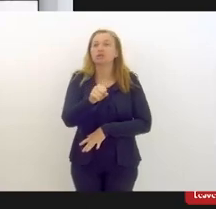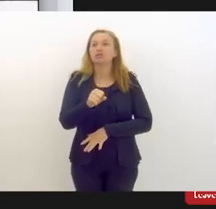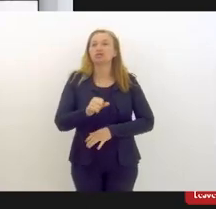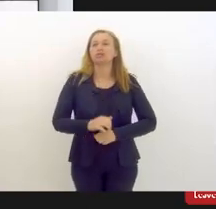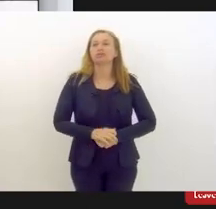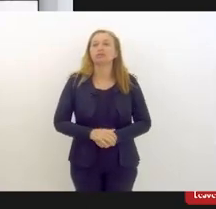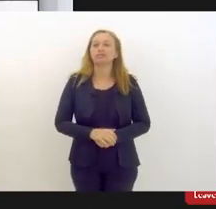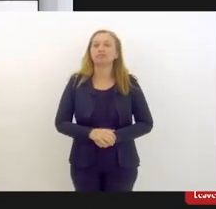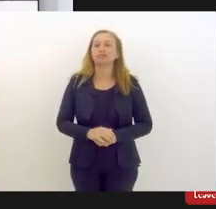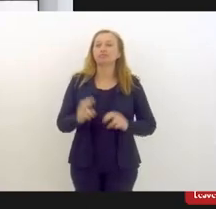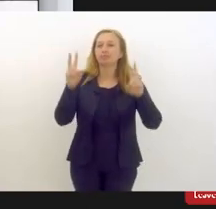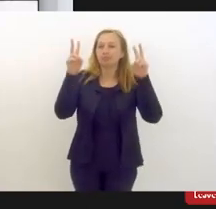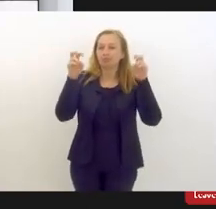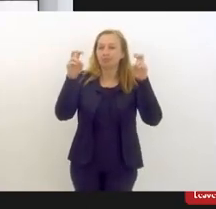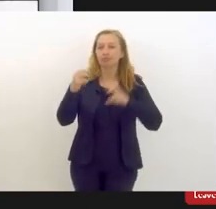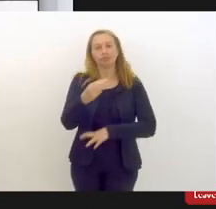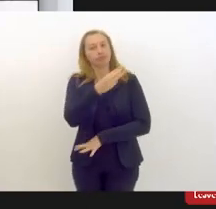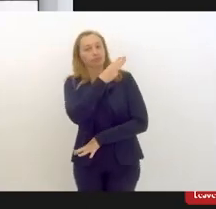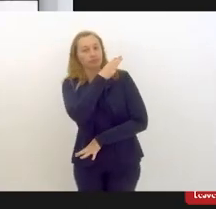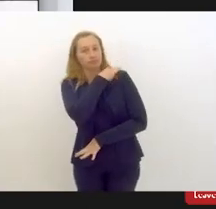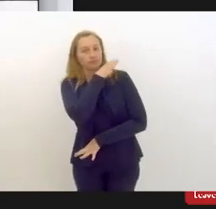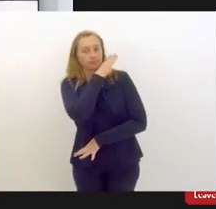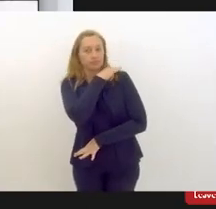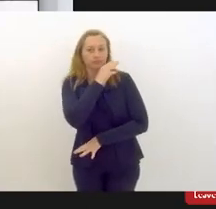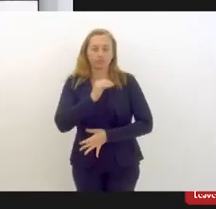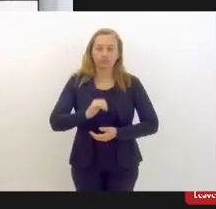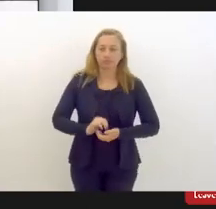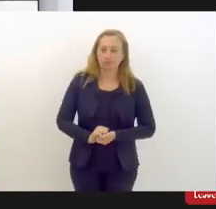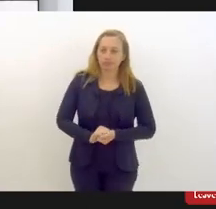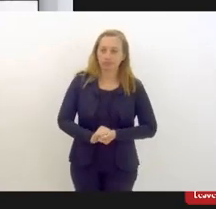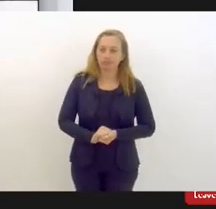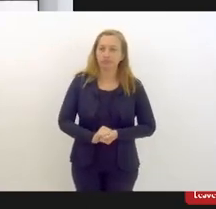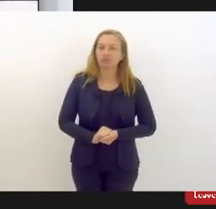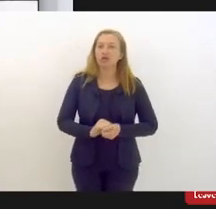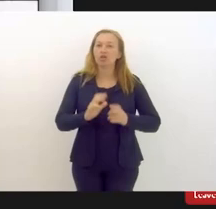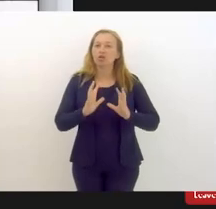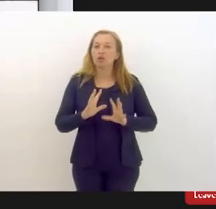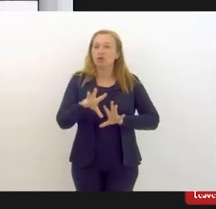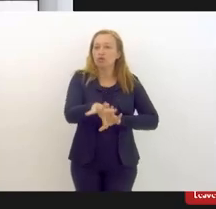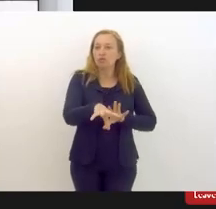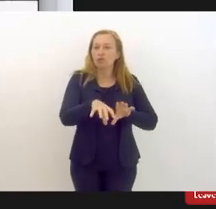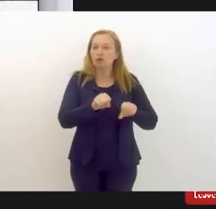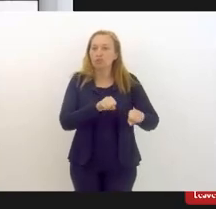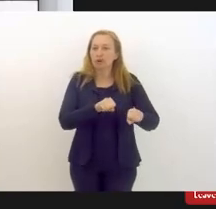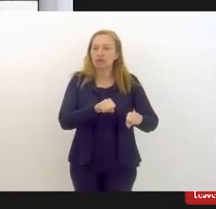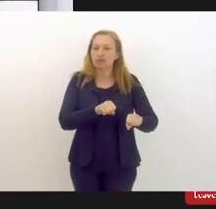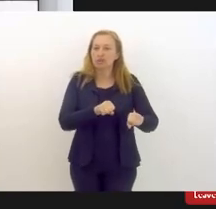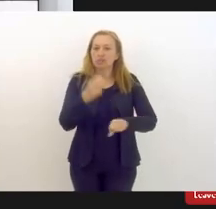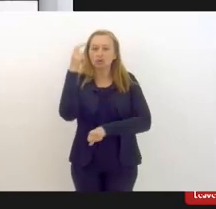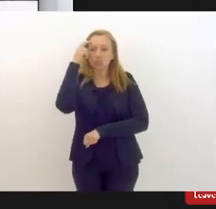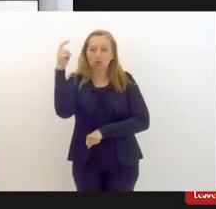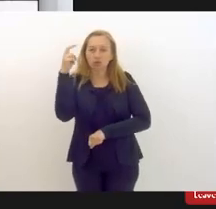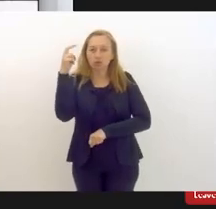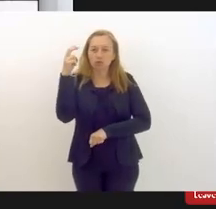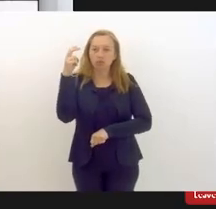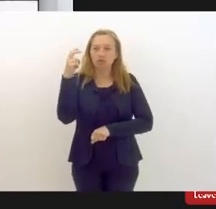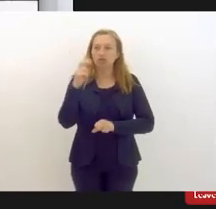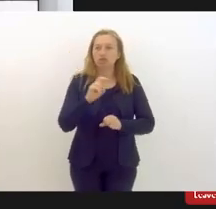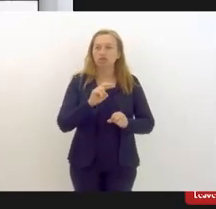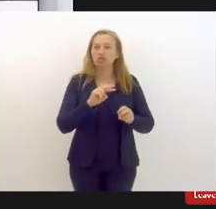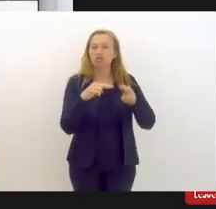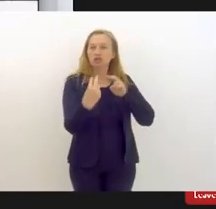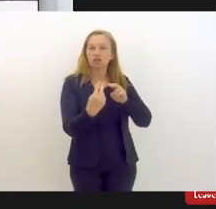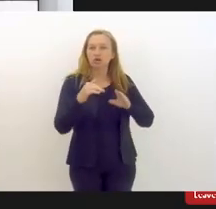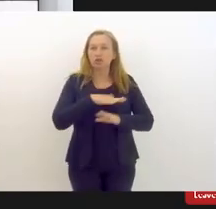temática do Clube Ensino Médio. Formação Ana Explorer, que trabalha junto com a Shell todos os conceitos de sustentabilidade, então